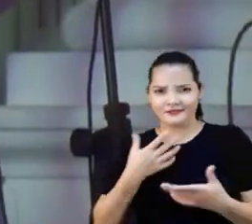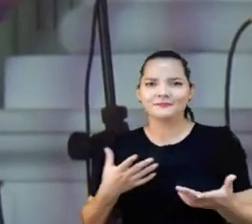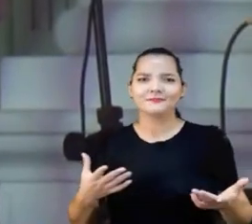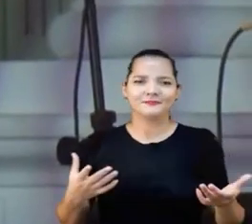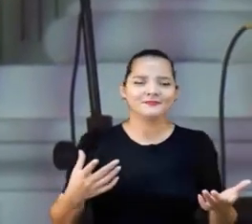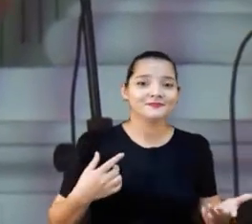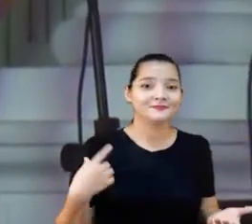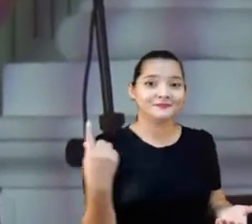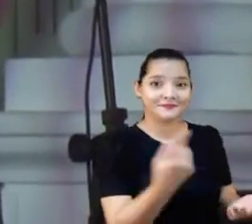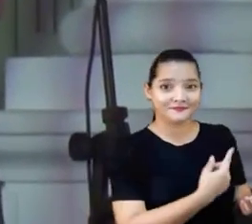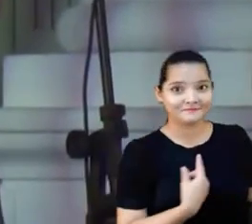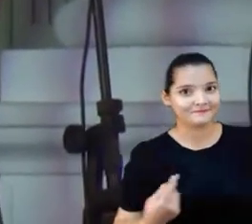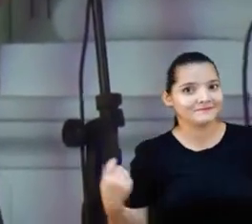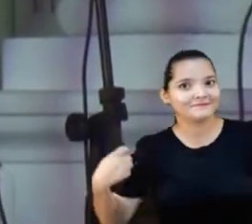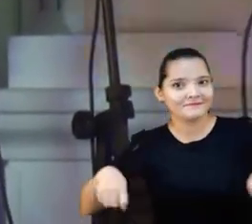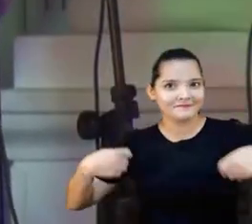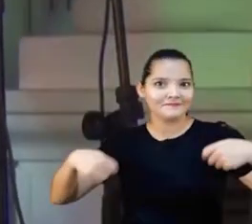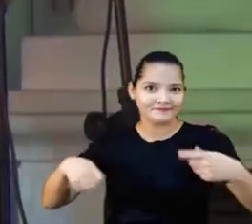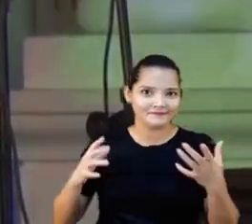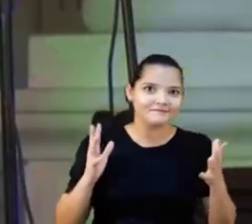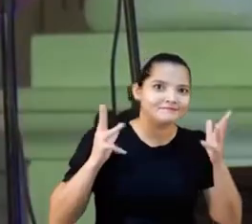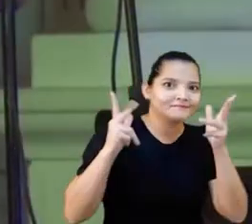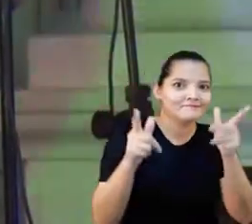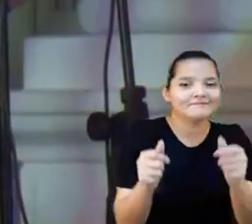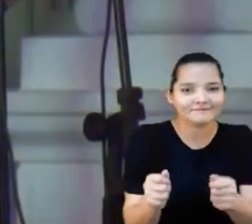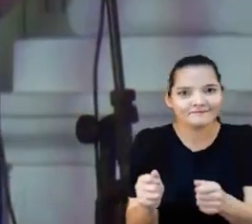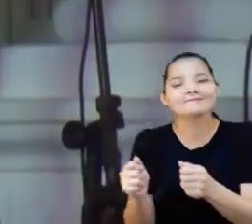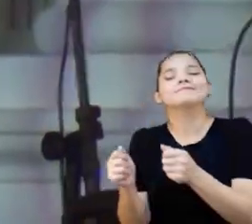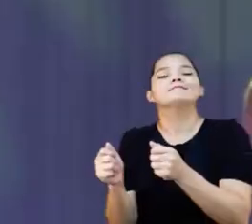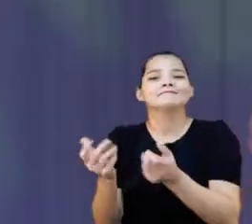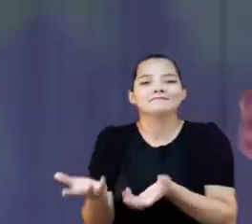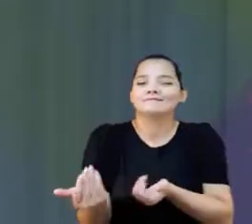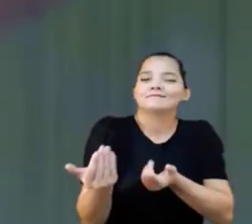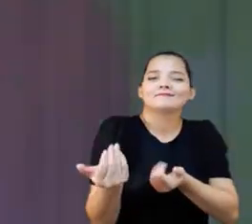e precisamos todos